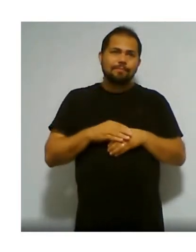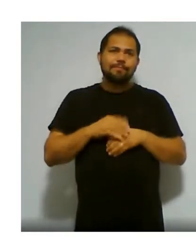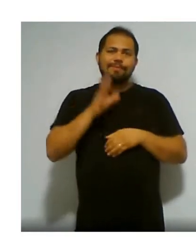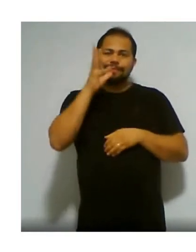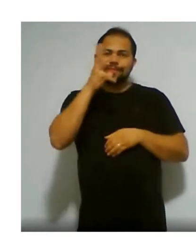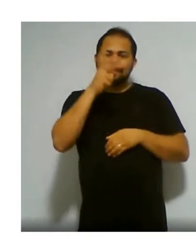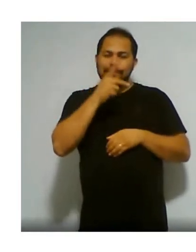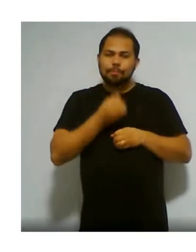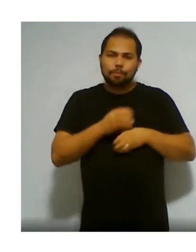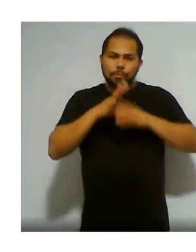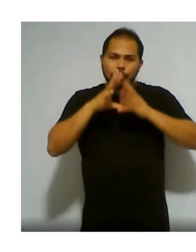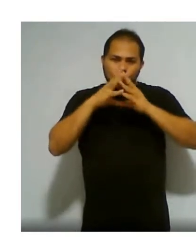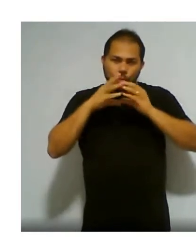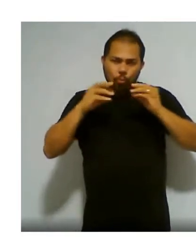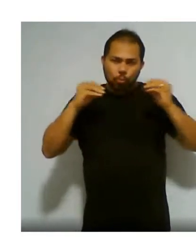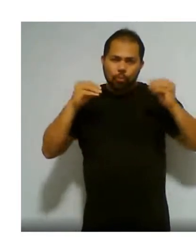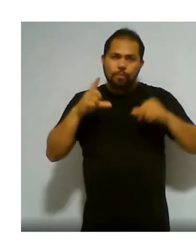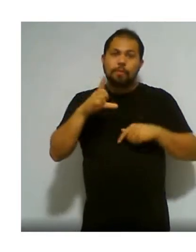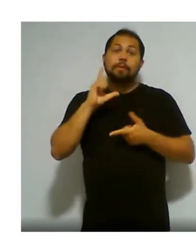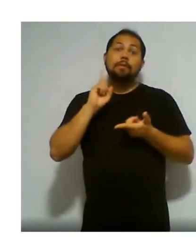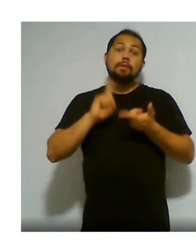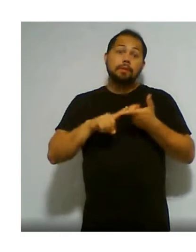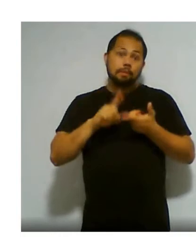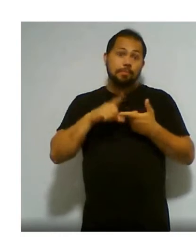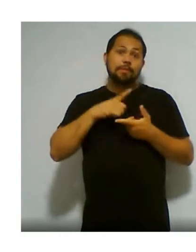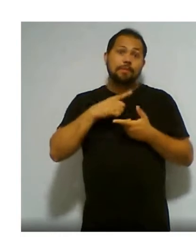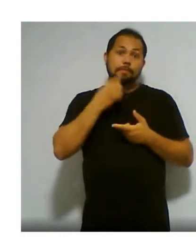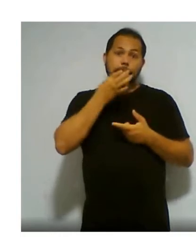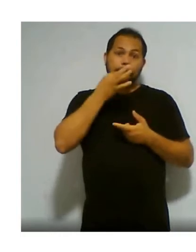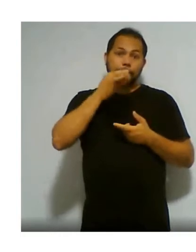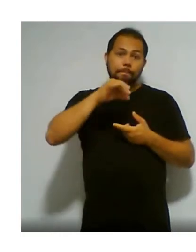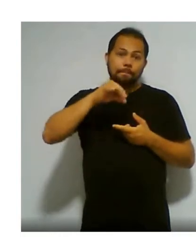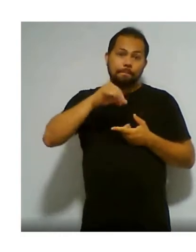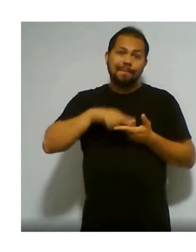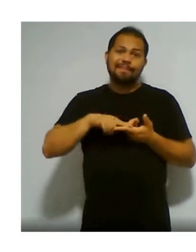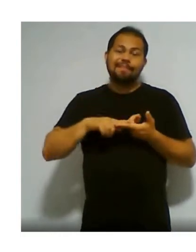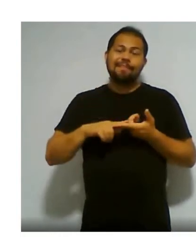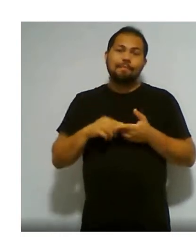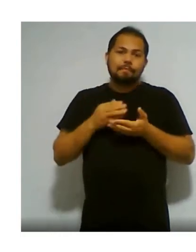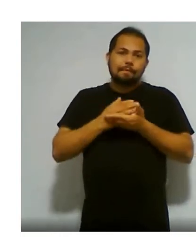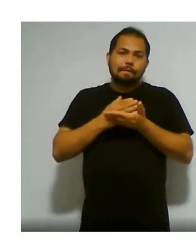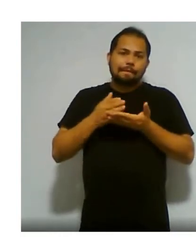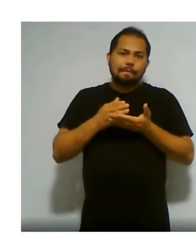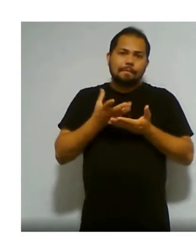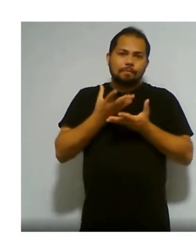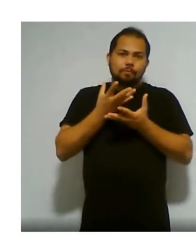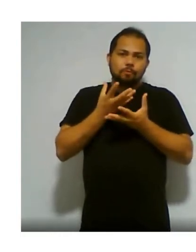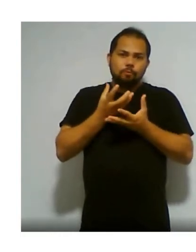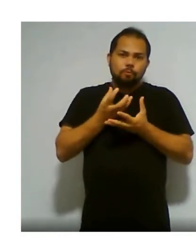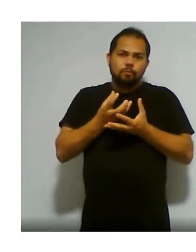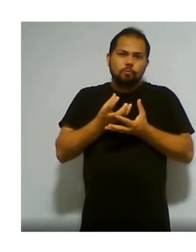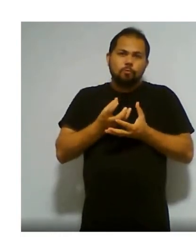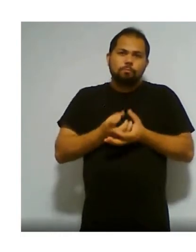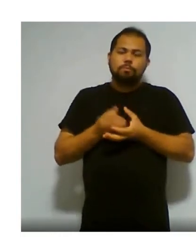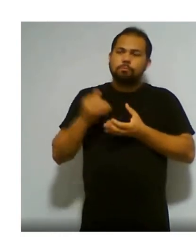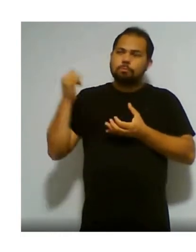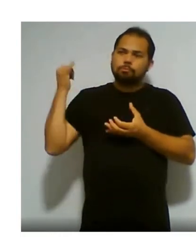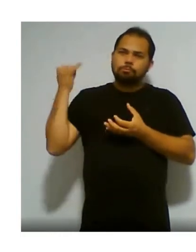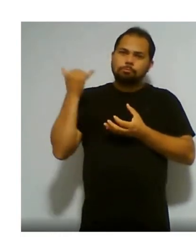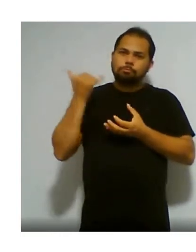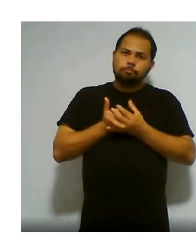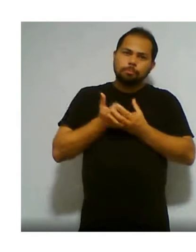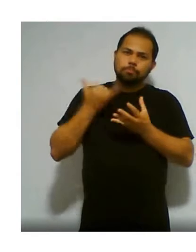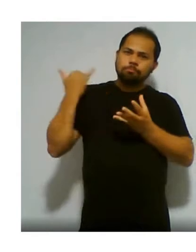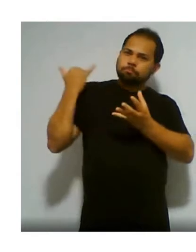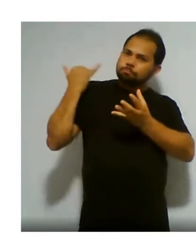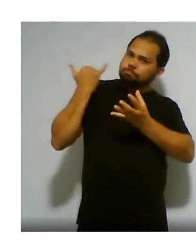a água contém sais, então ela começa a ficar... ela permite a passagem de corrente elétrica, então ela pode causar um